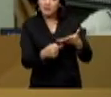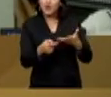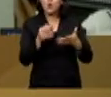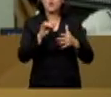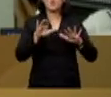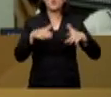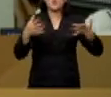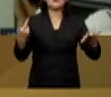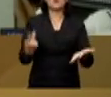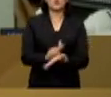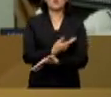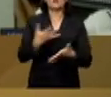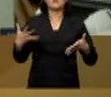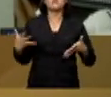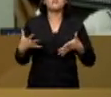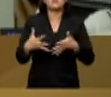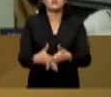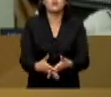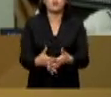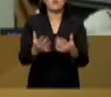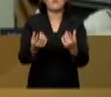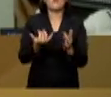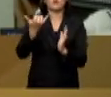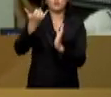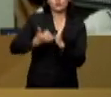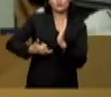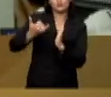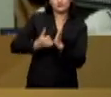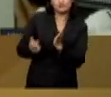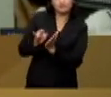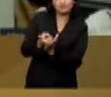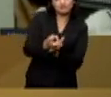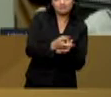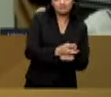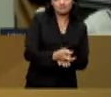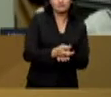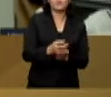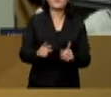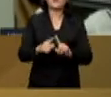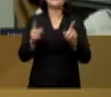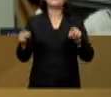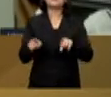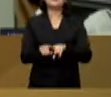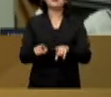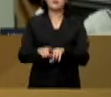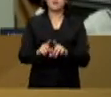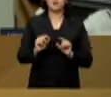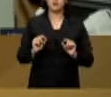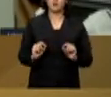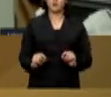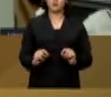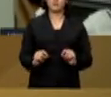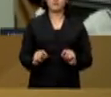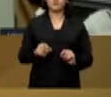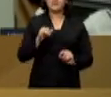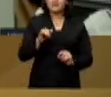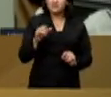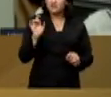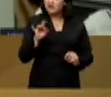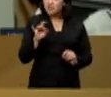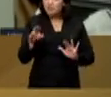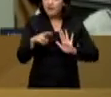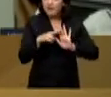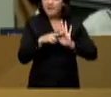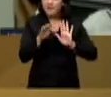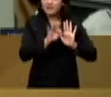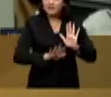tributária, inciso 1 do artigo 146 da Constituição Federal, mas também é certo que a mera existência de uma norma geral,